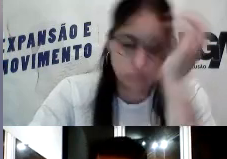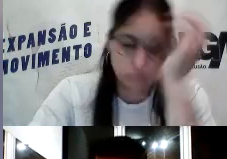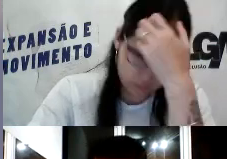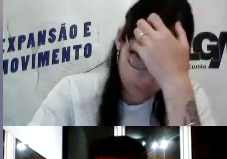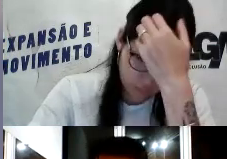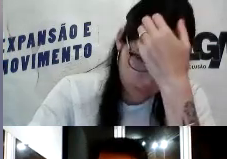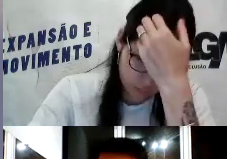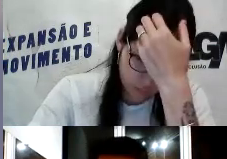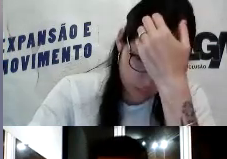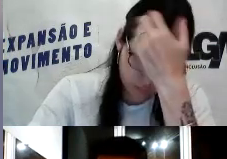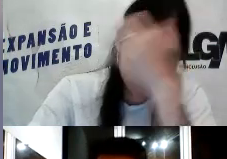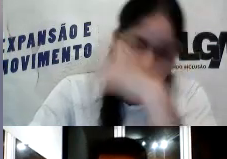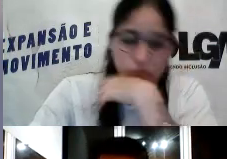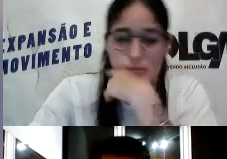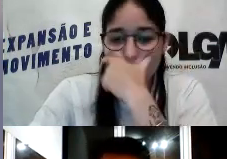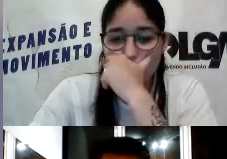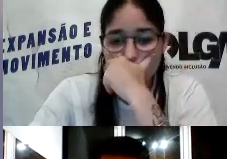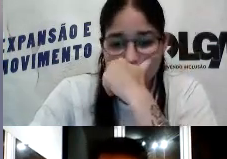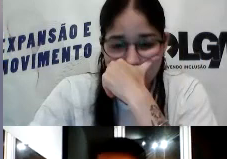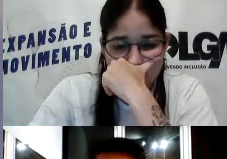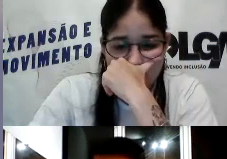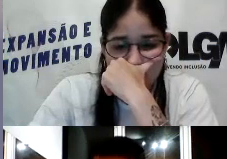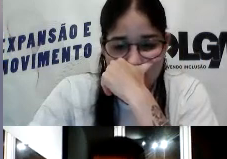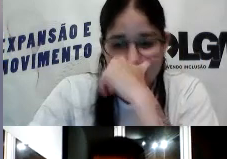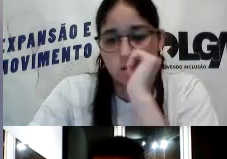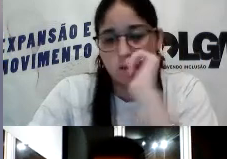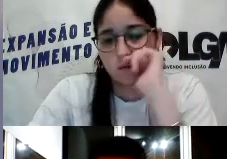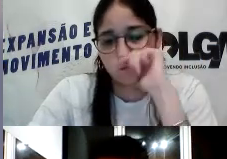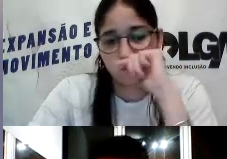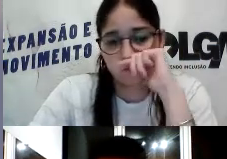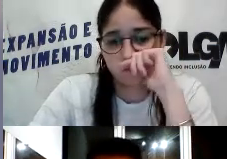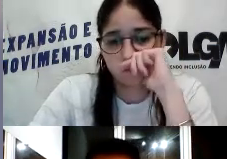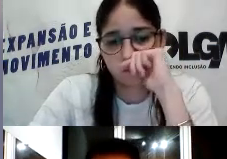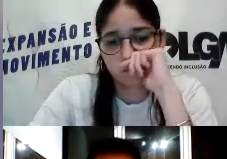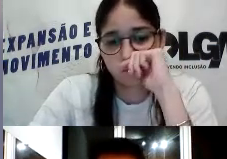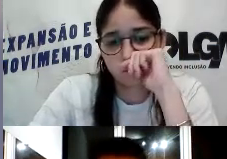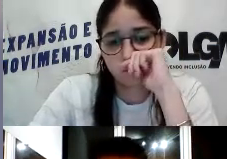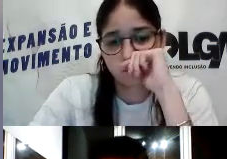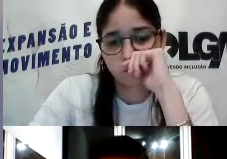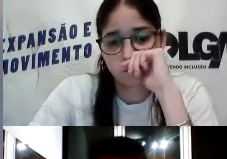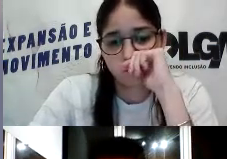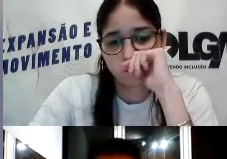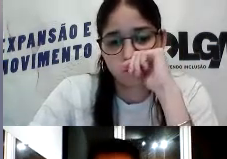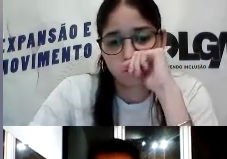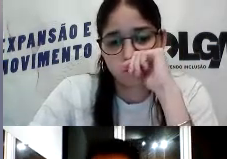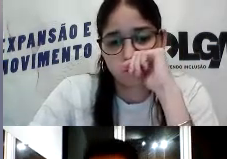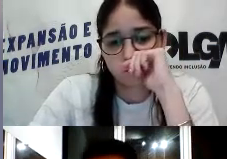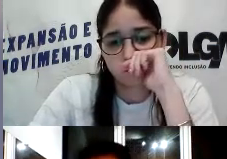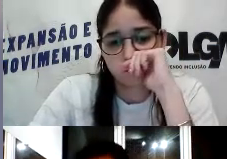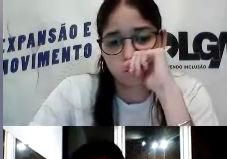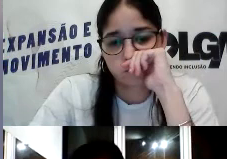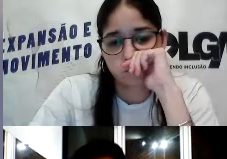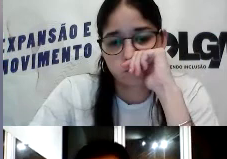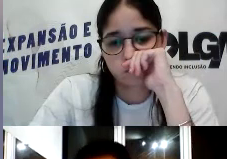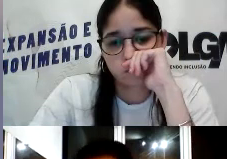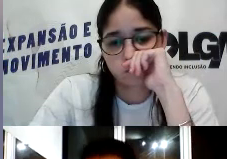se preparar, porque tem muita coisa ainda para acontecer, muitas internações. E